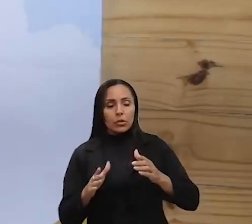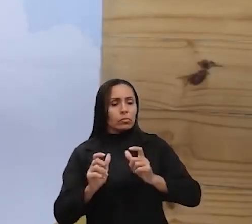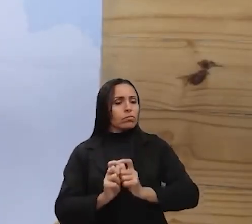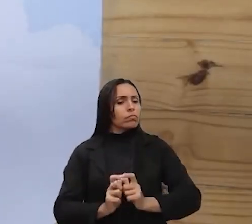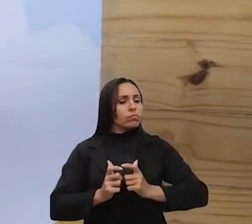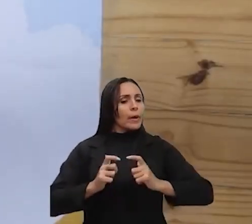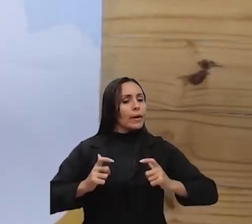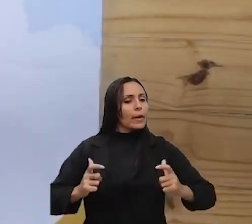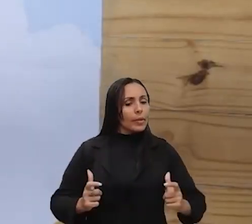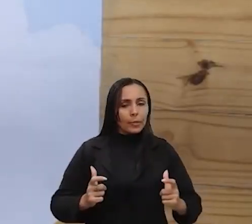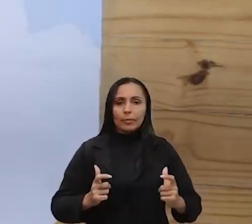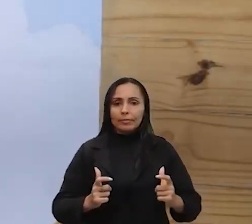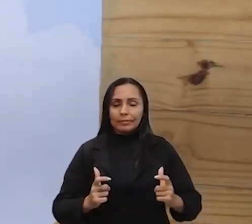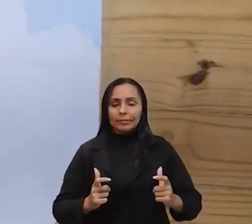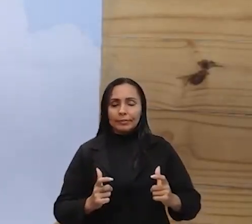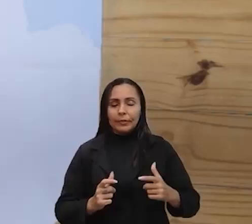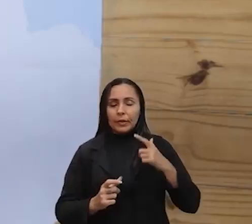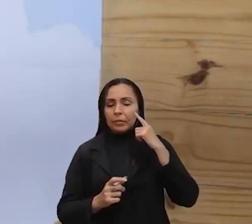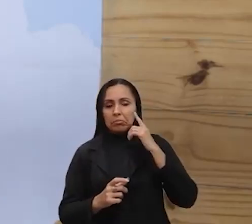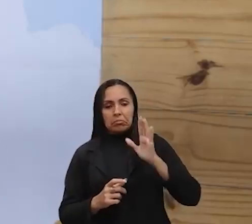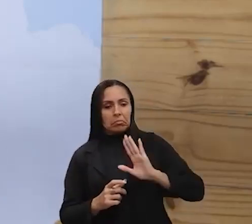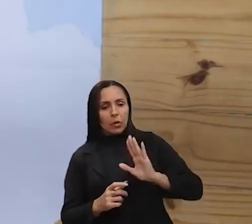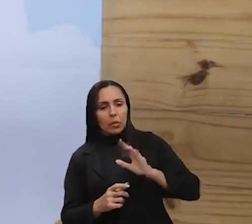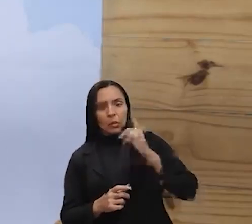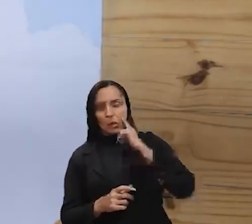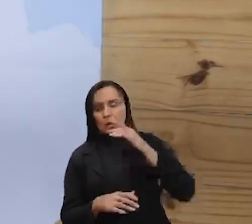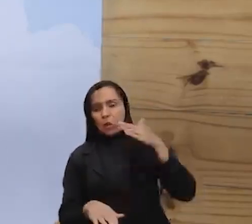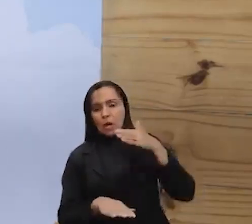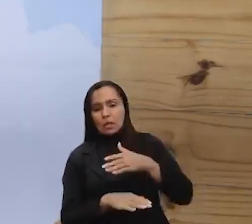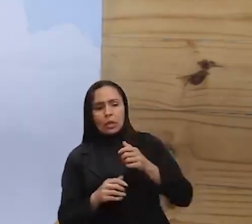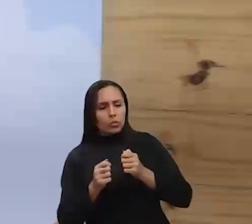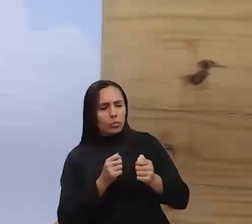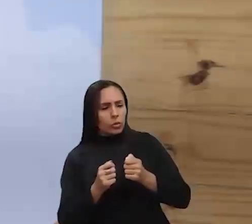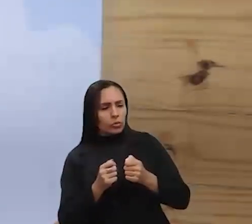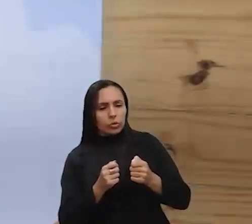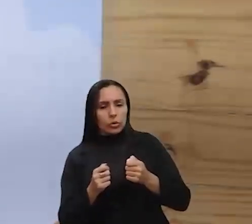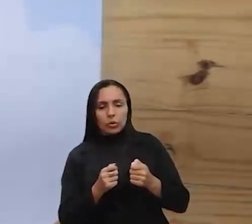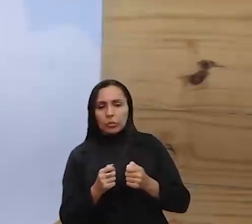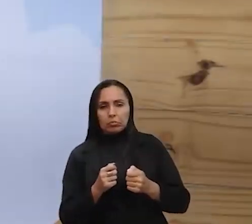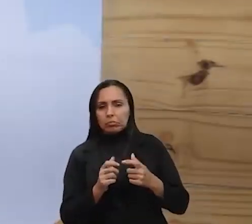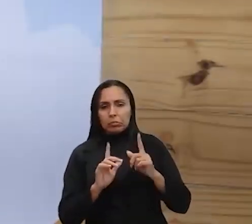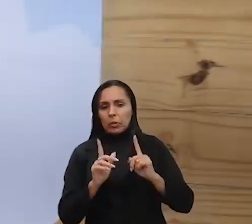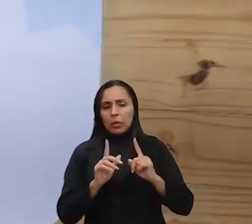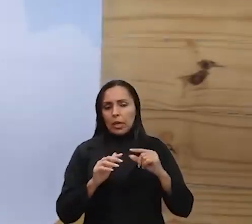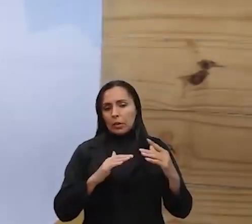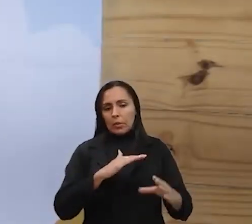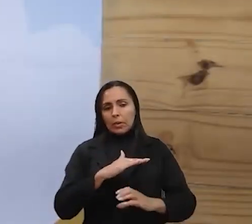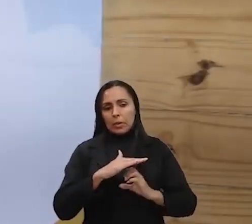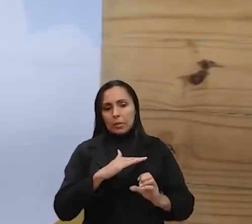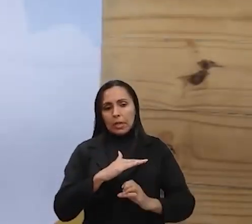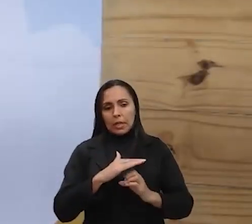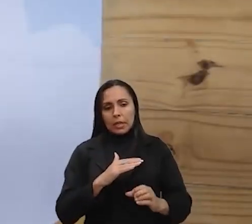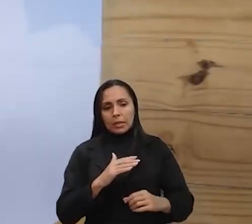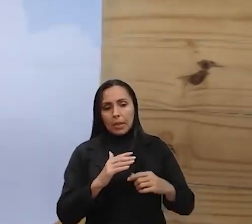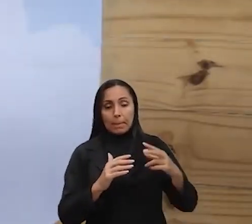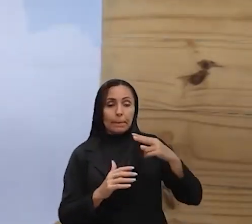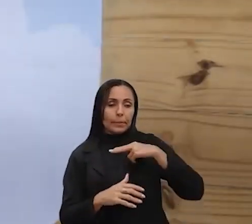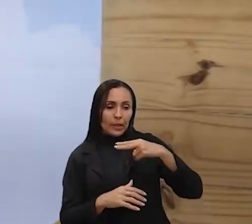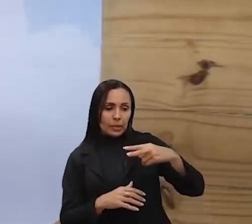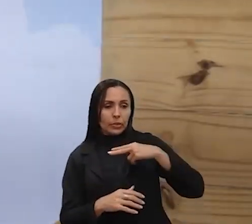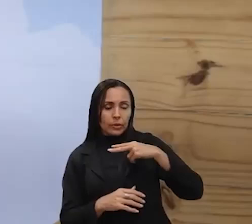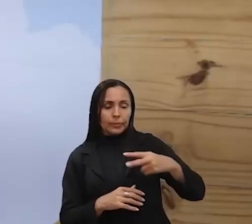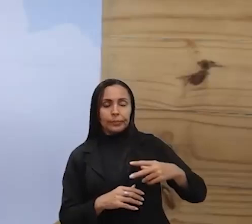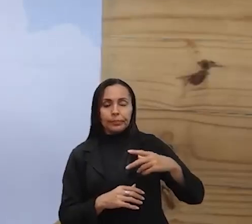ao usuário. Não é um acesso restrito, não é uma empresa, né, privada